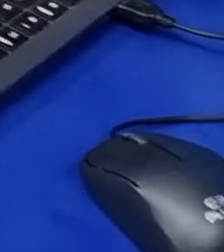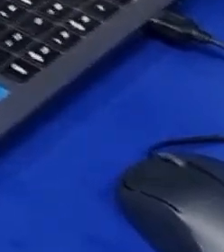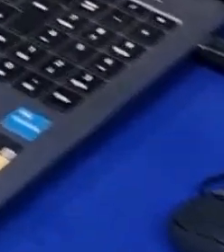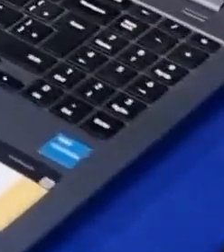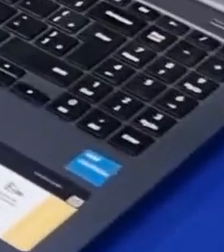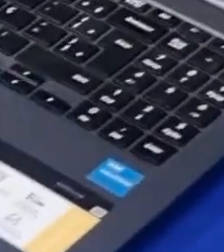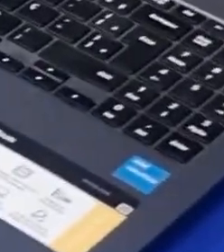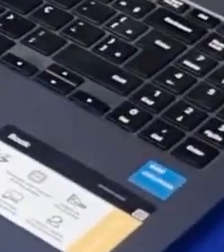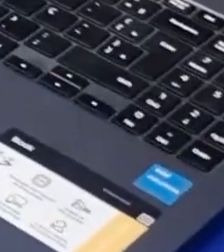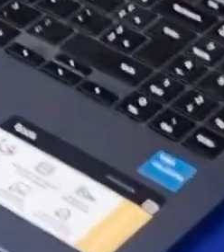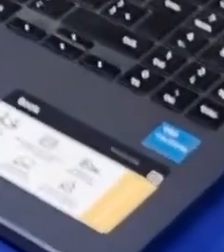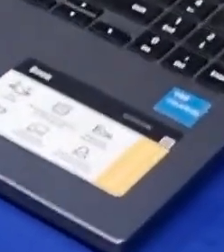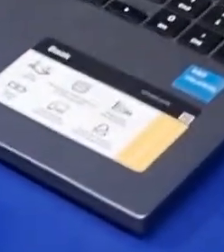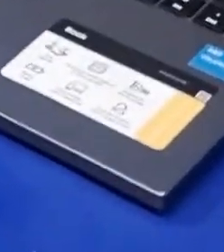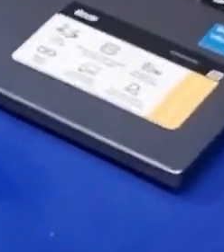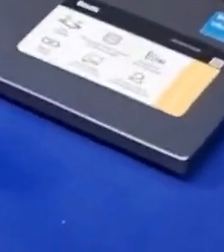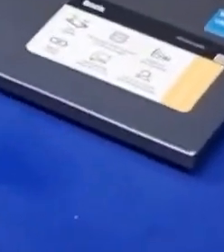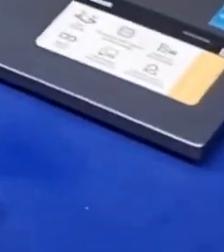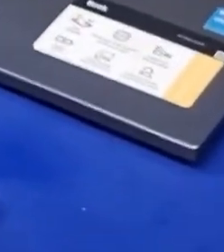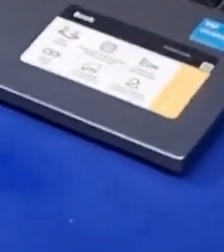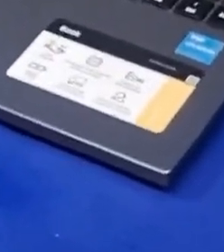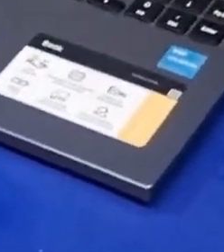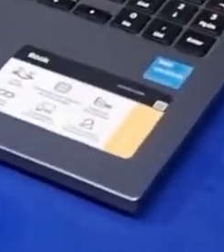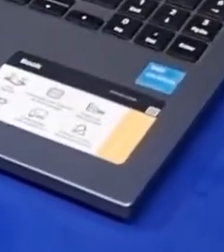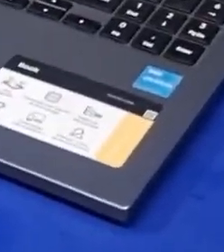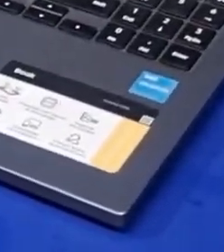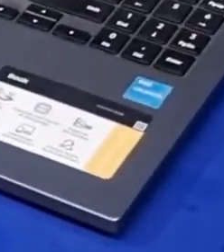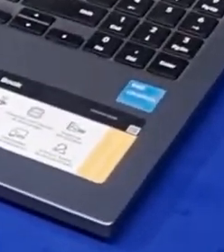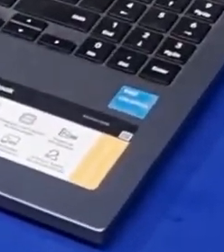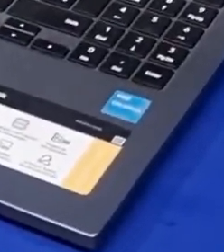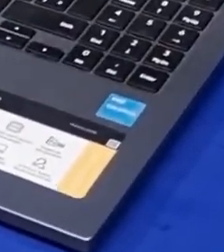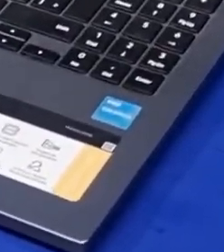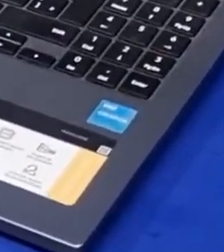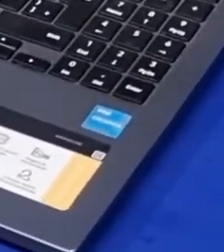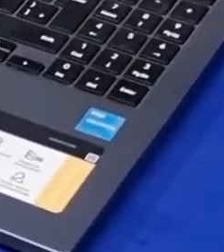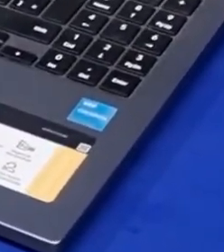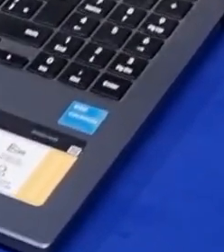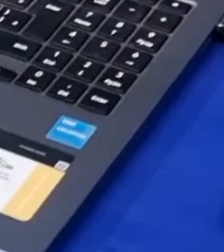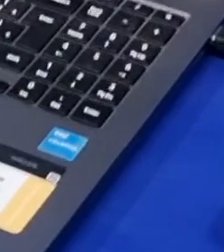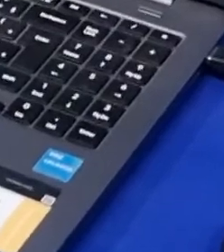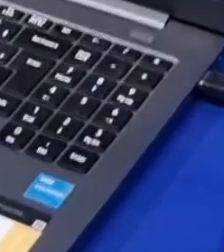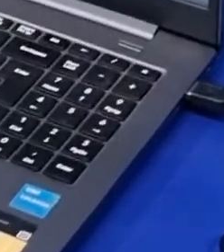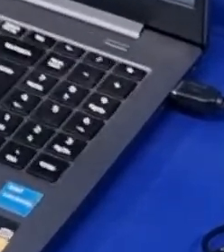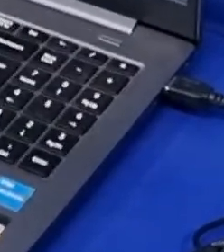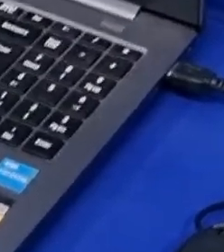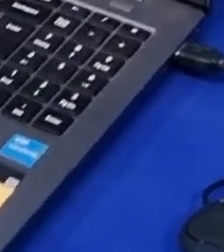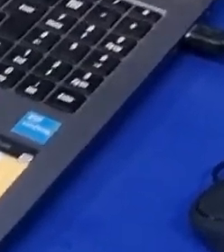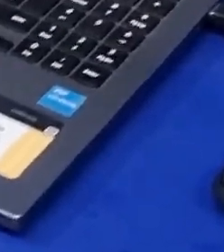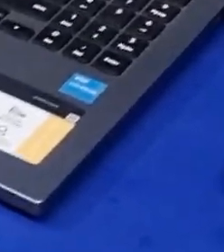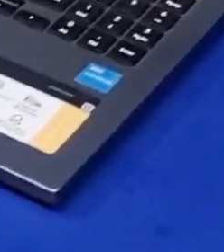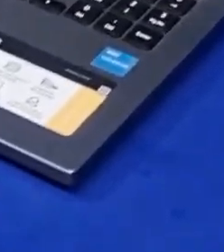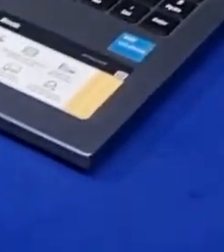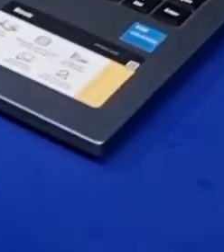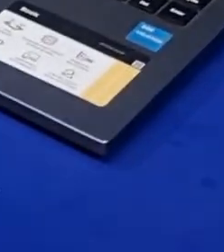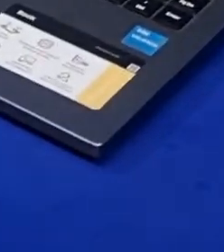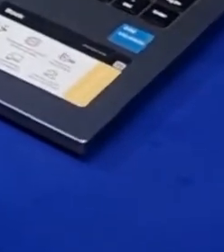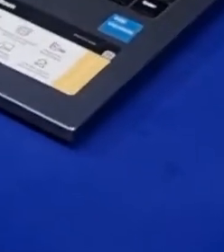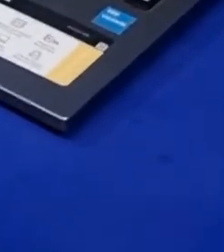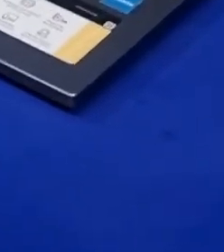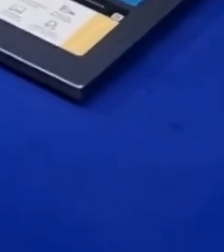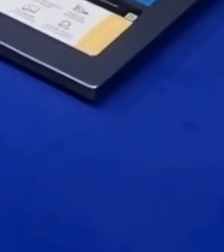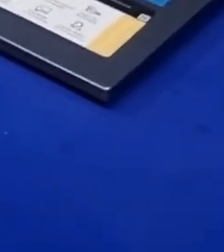Constituídos, domínio. Nightmare.